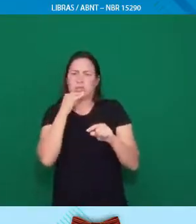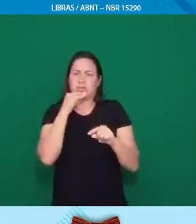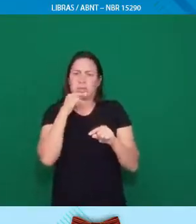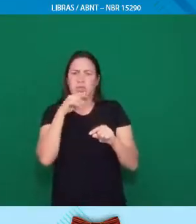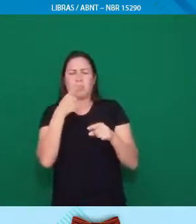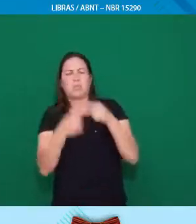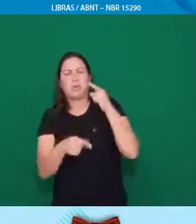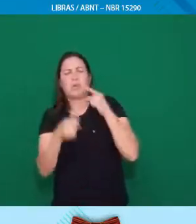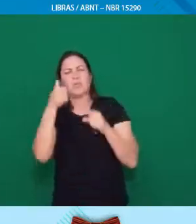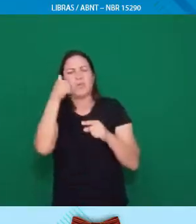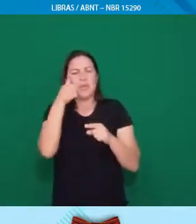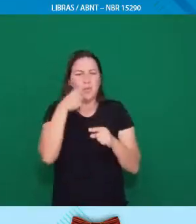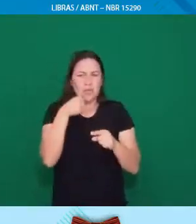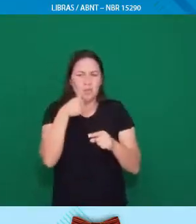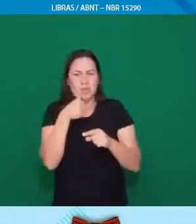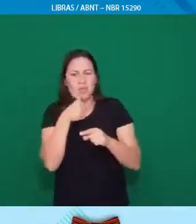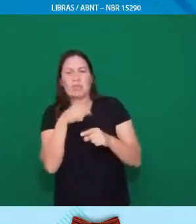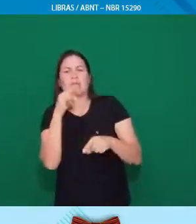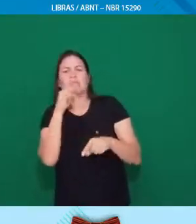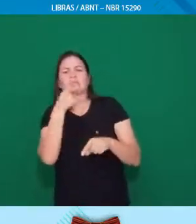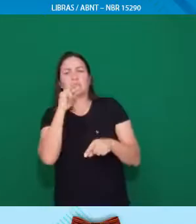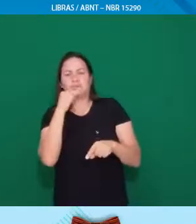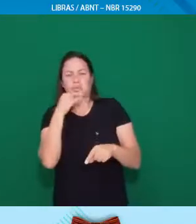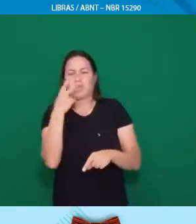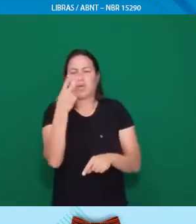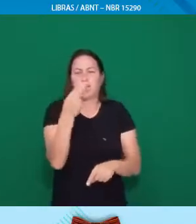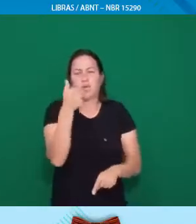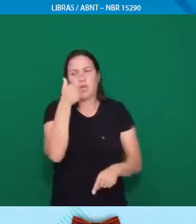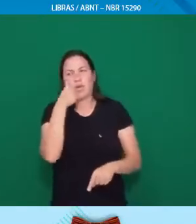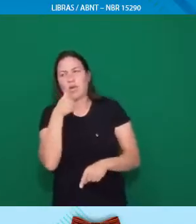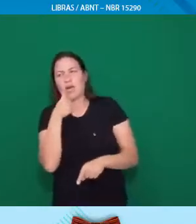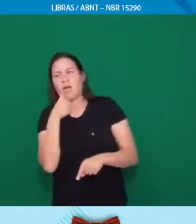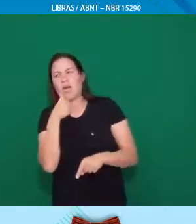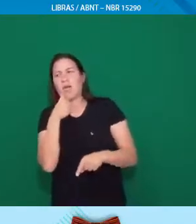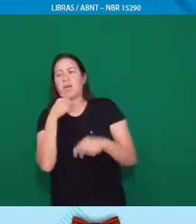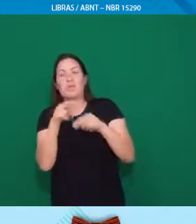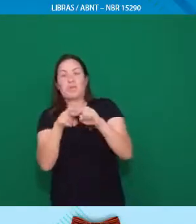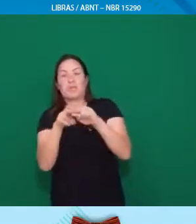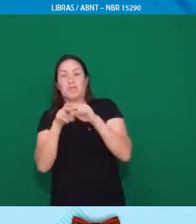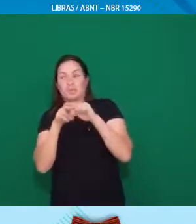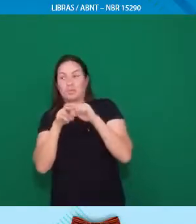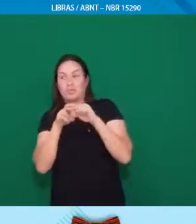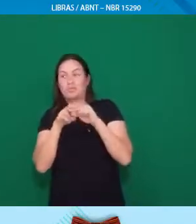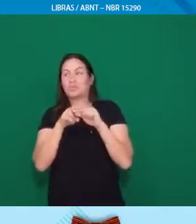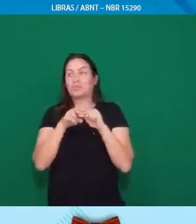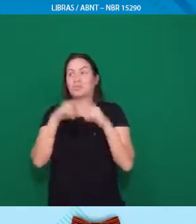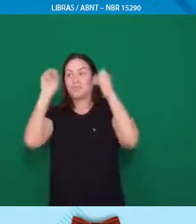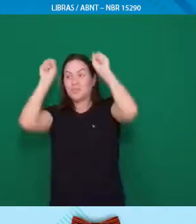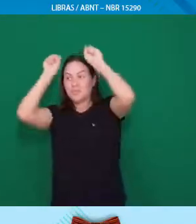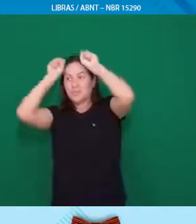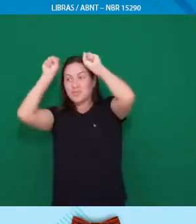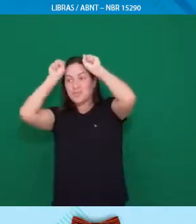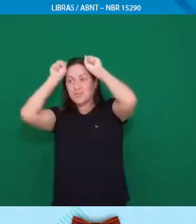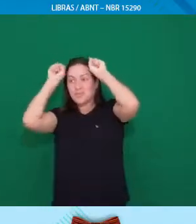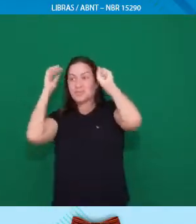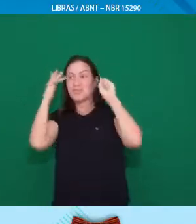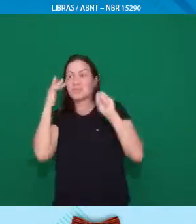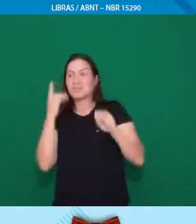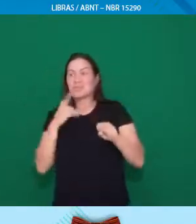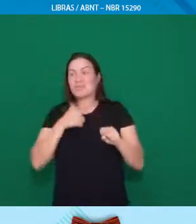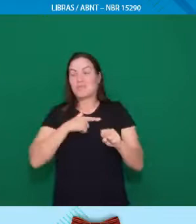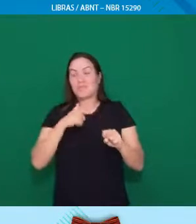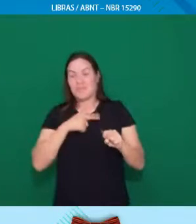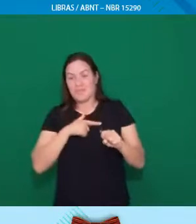comemorar foi aprender Cada vez que a gente cortou os mulher por isso que até hoje eu acho o ministro em uma festa agradável